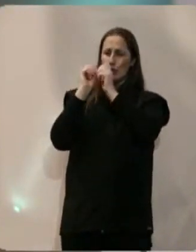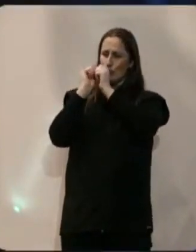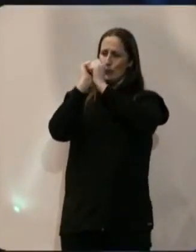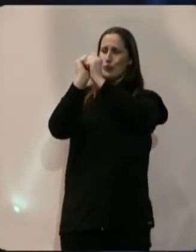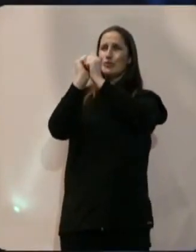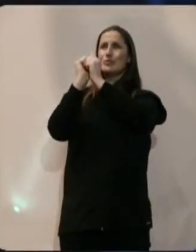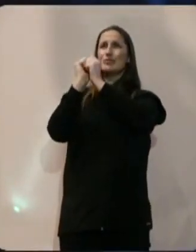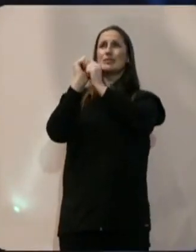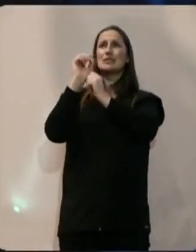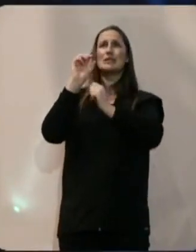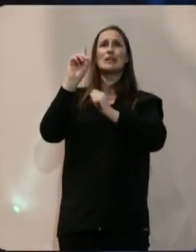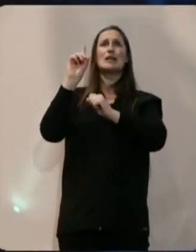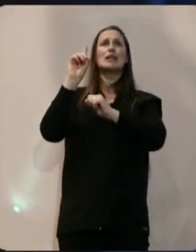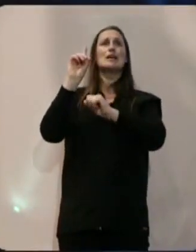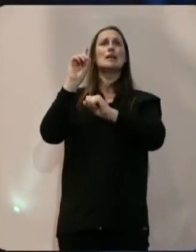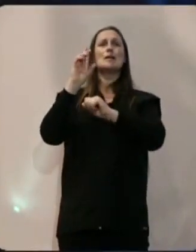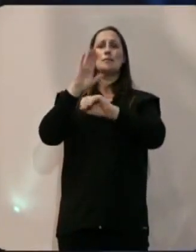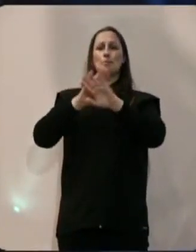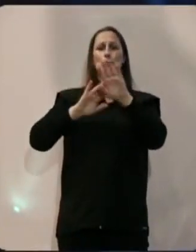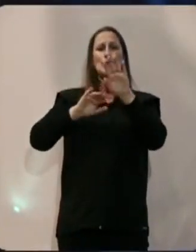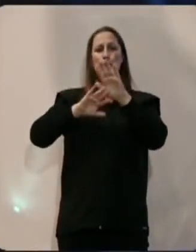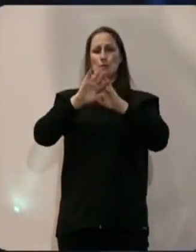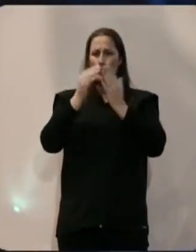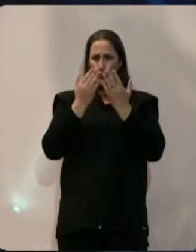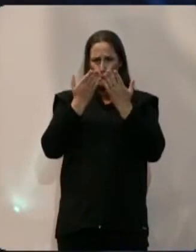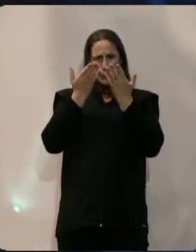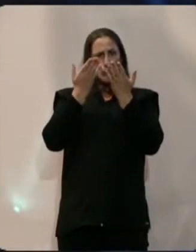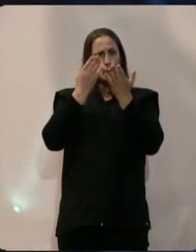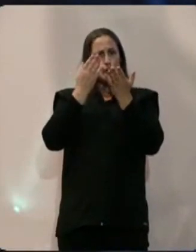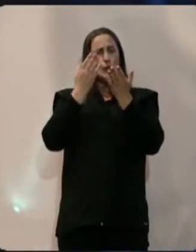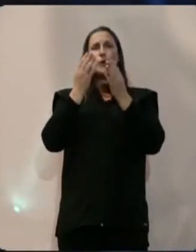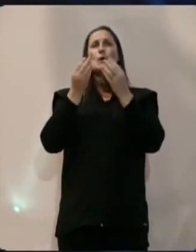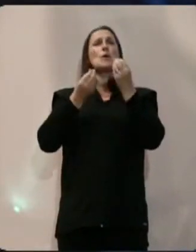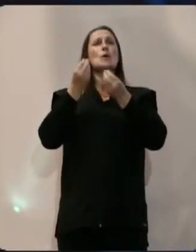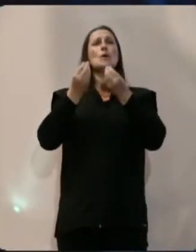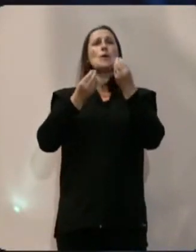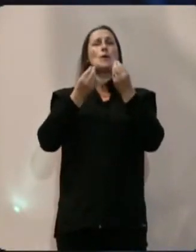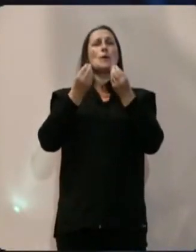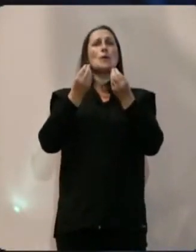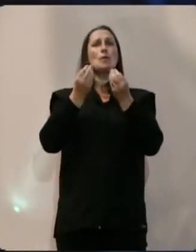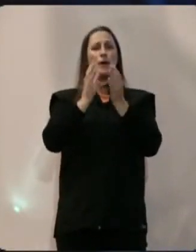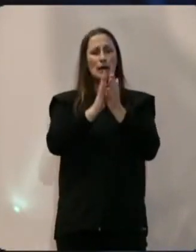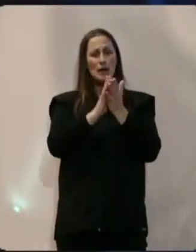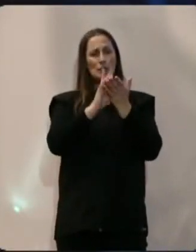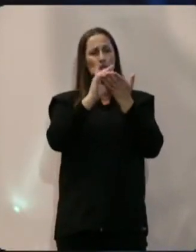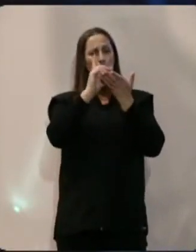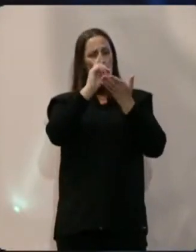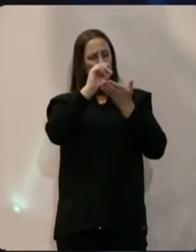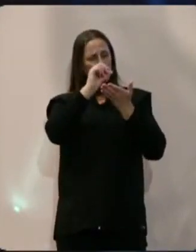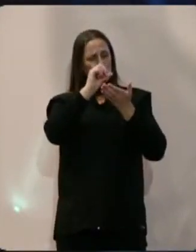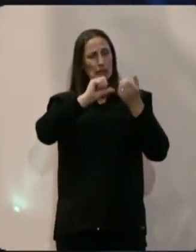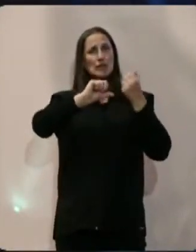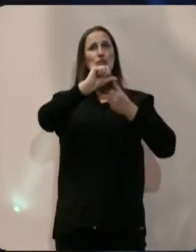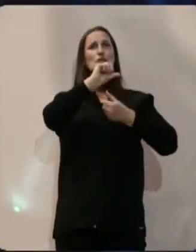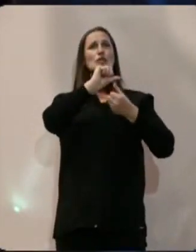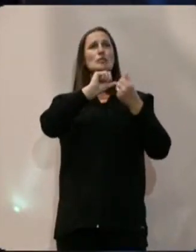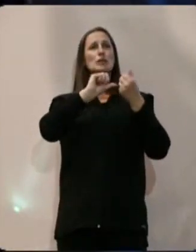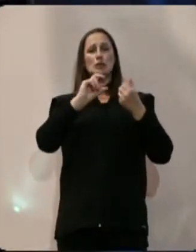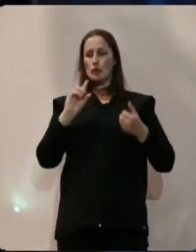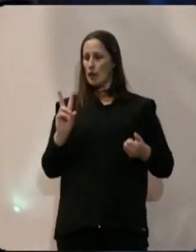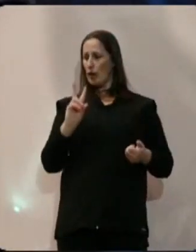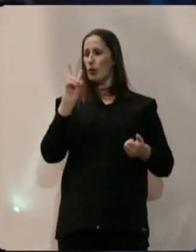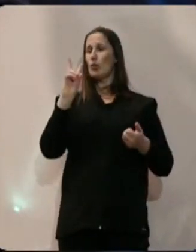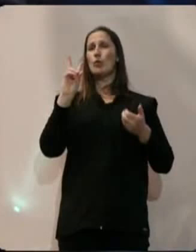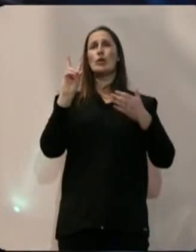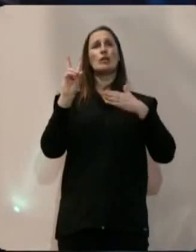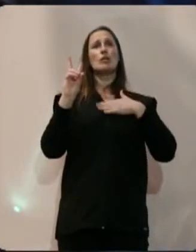Como estão as minhas mãos? Como a palavra de Deus está transformando a minha vida? Como estão os meus